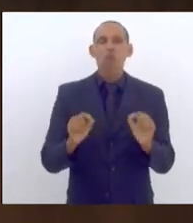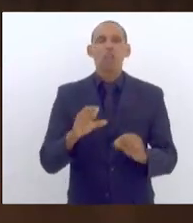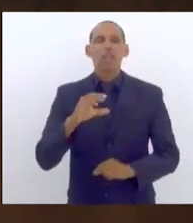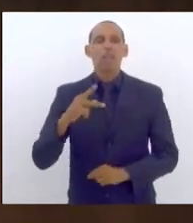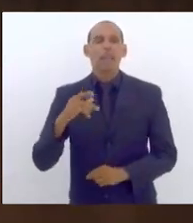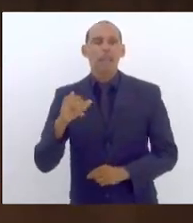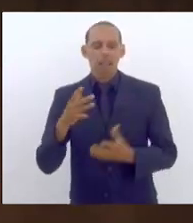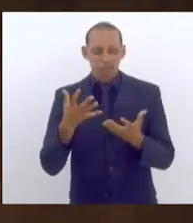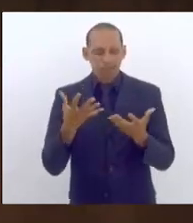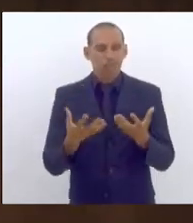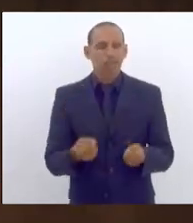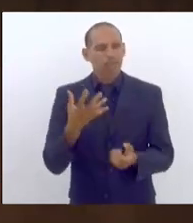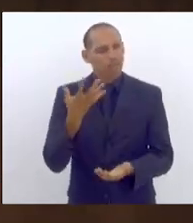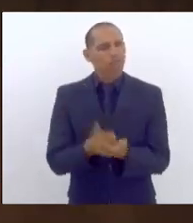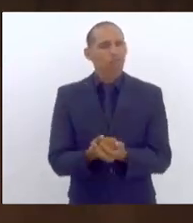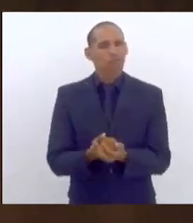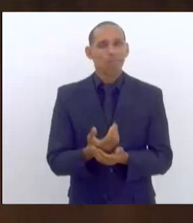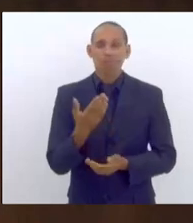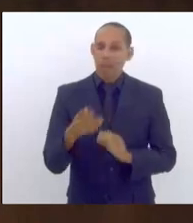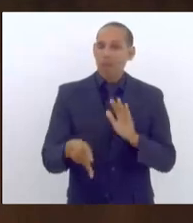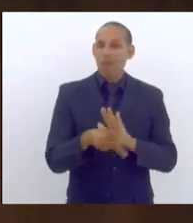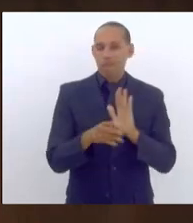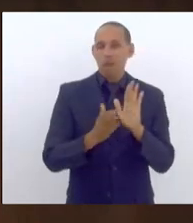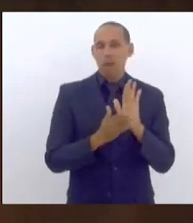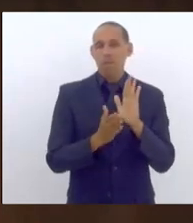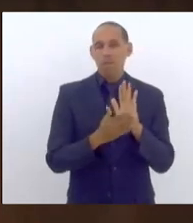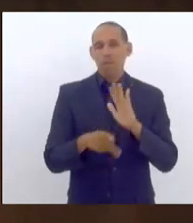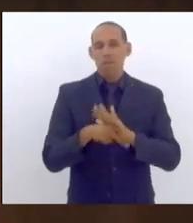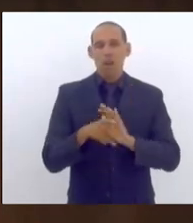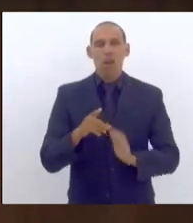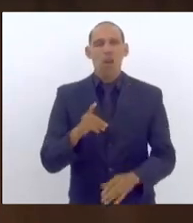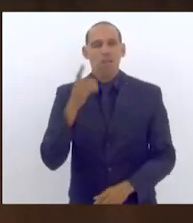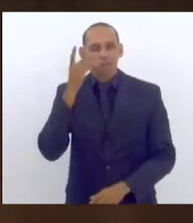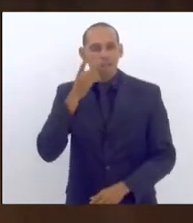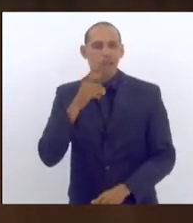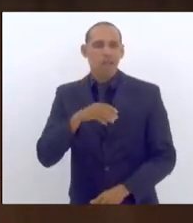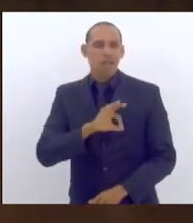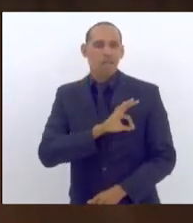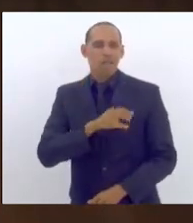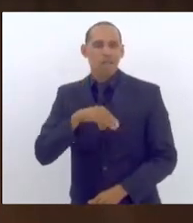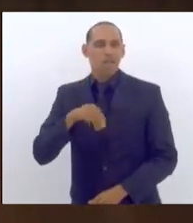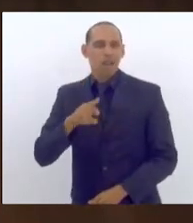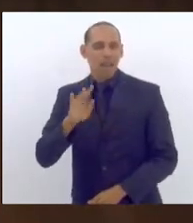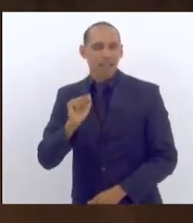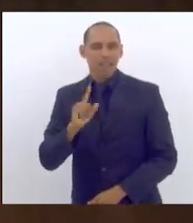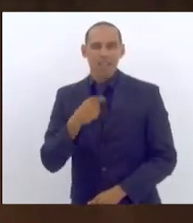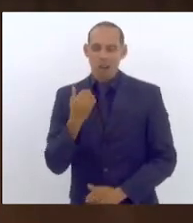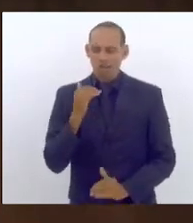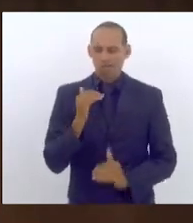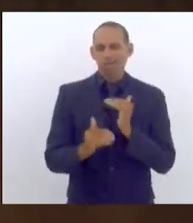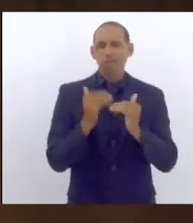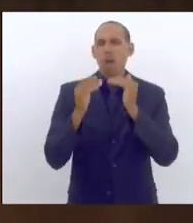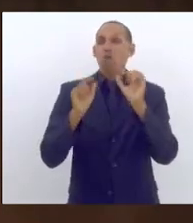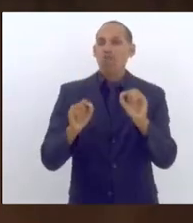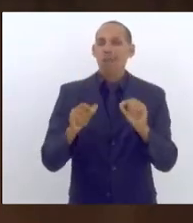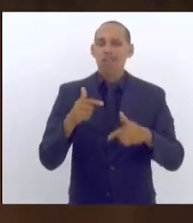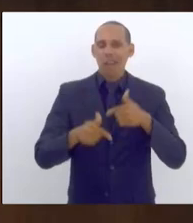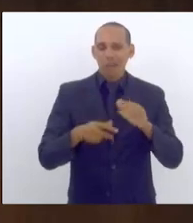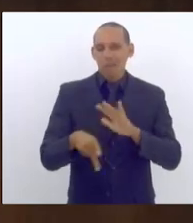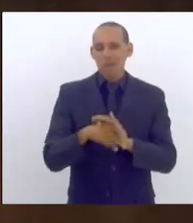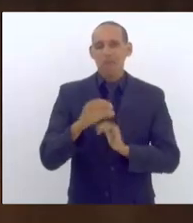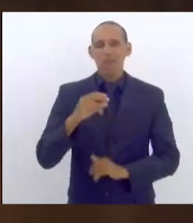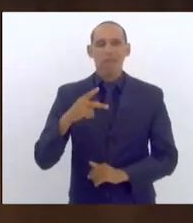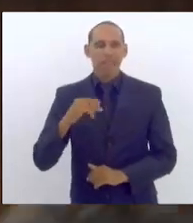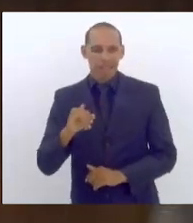CPI proposta pela deputada Marta. É um avanço enorme que o trabalho da CPI